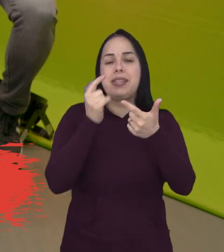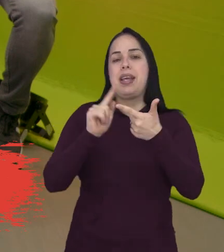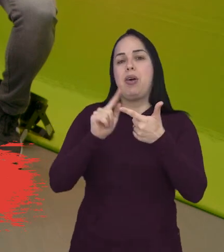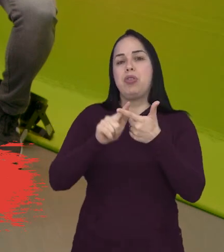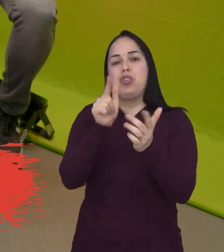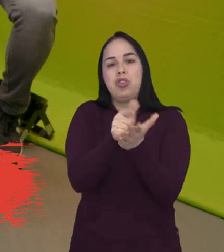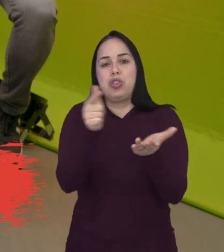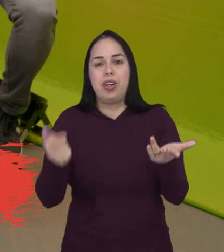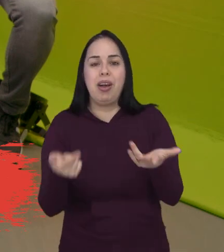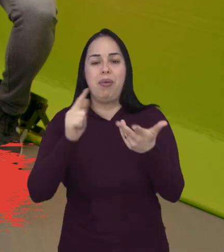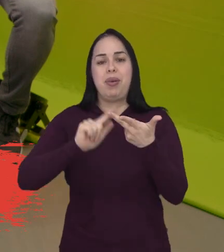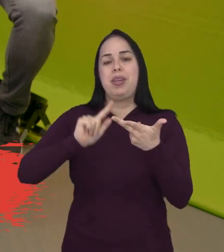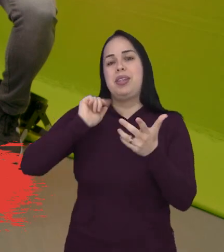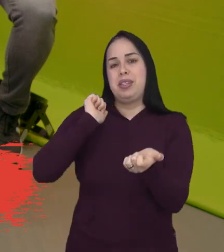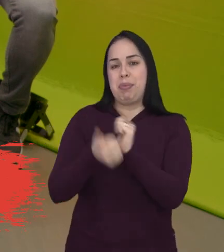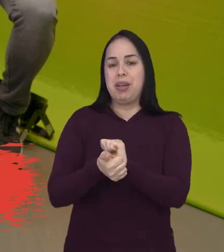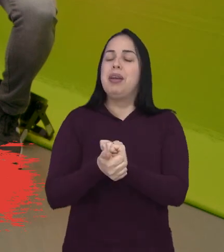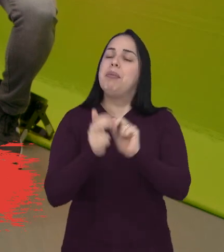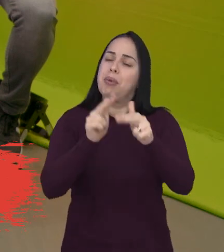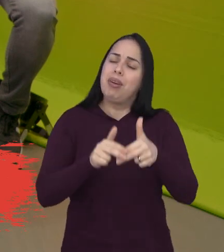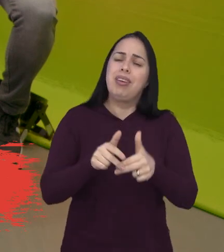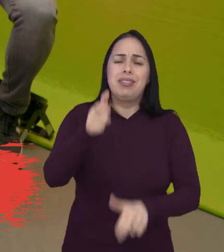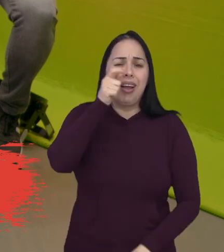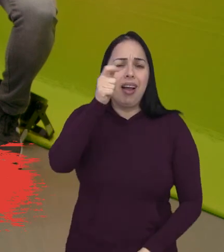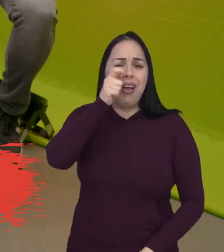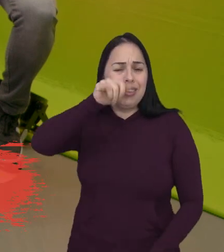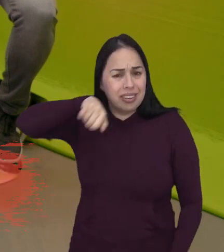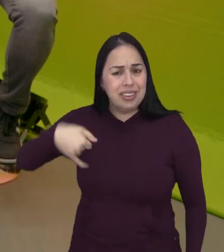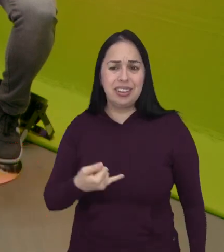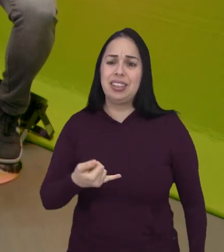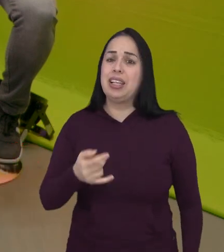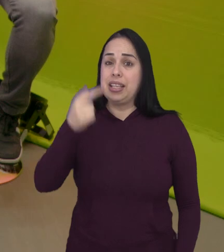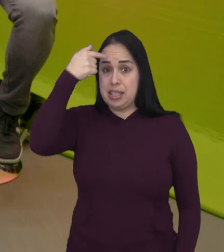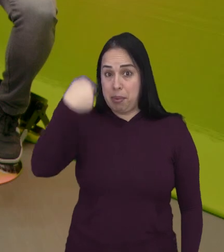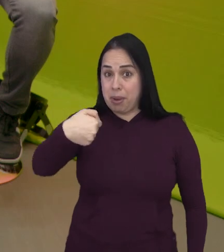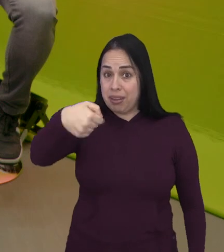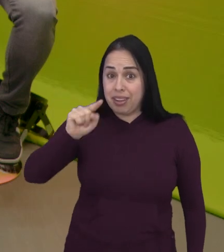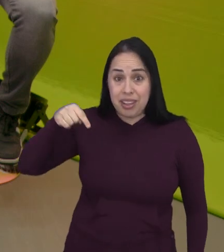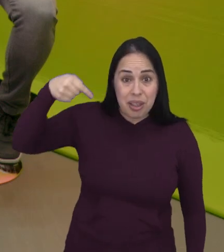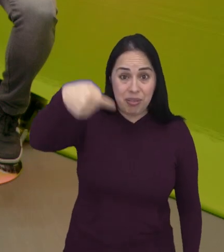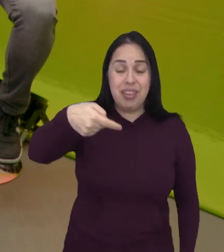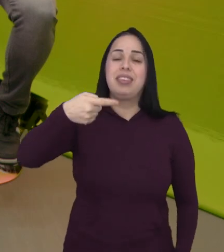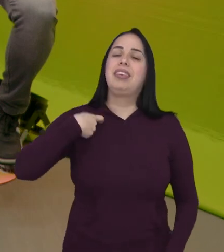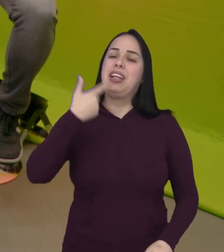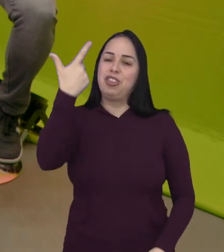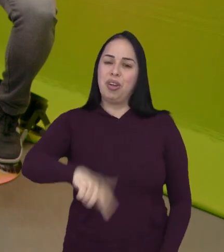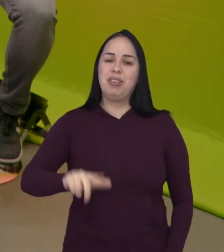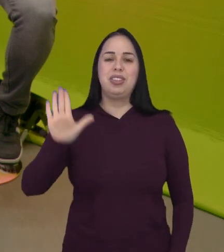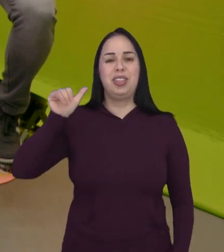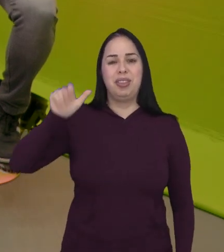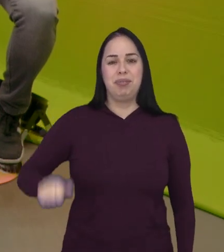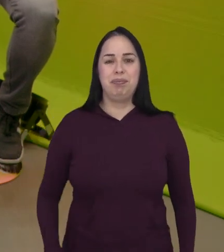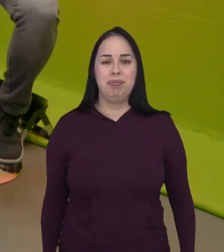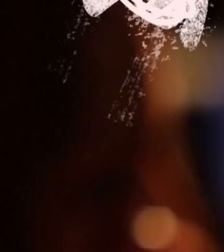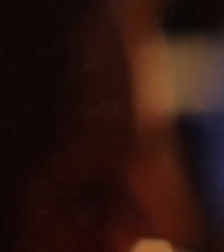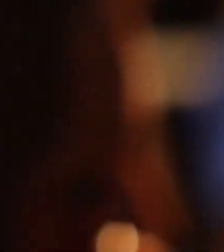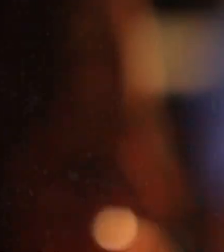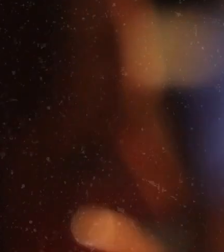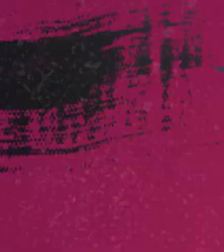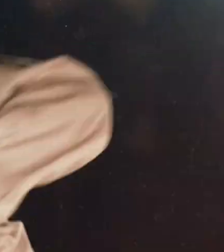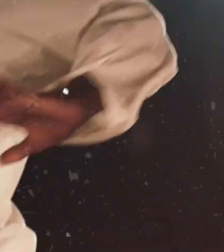cultura, esporte e muito mais. Então fica sempre com a gente aqui na TV Câmara. Semana que vem tem mais Conexão Cultura. Até lá. Tchau.